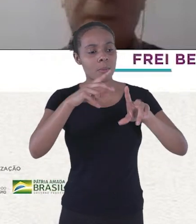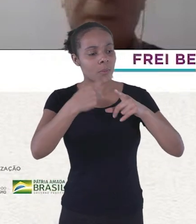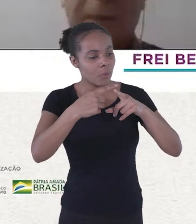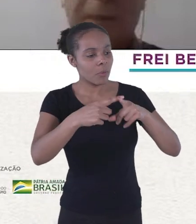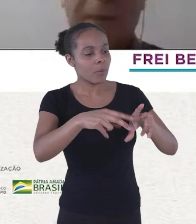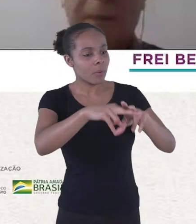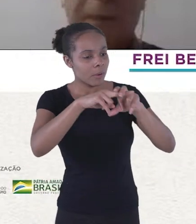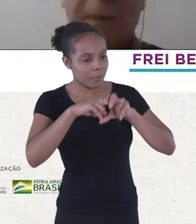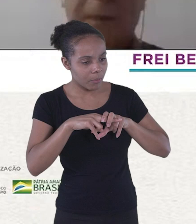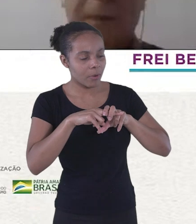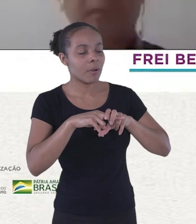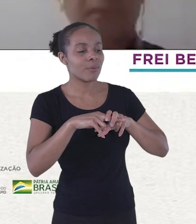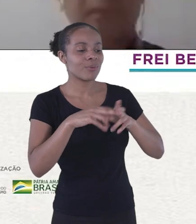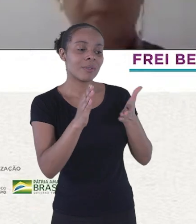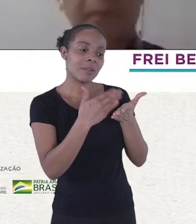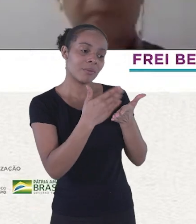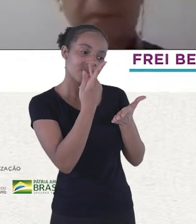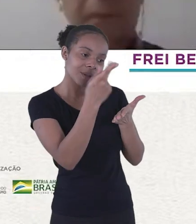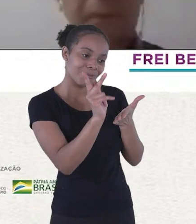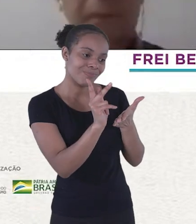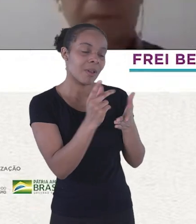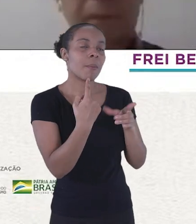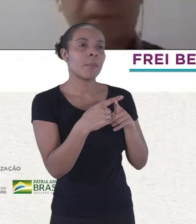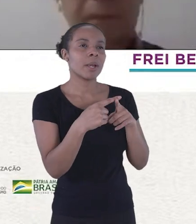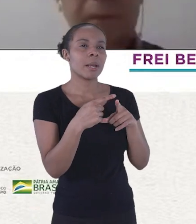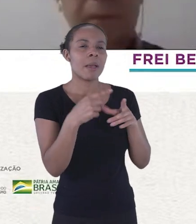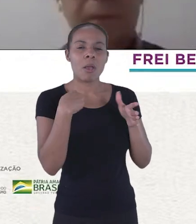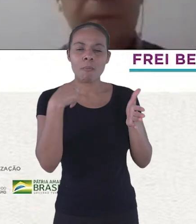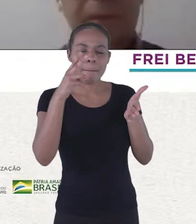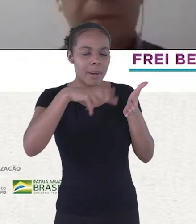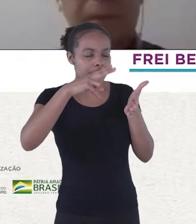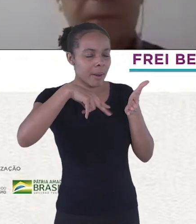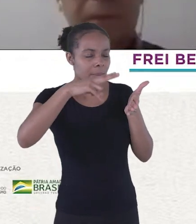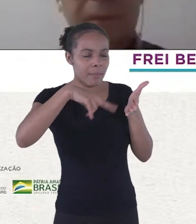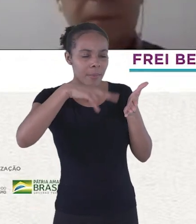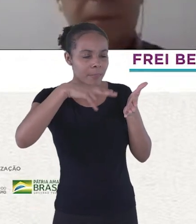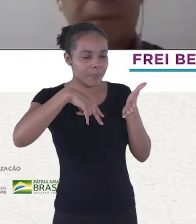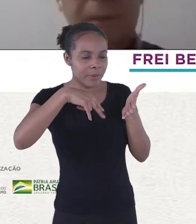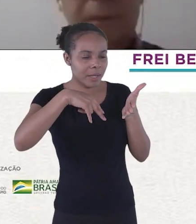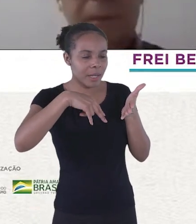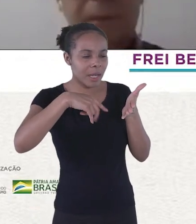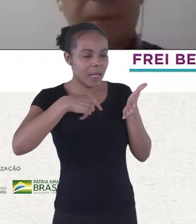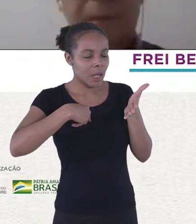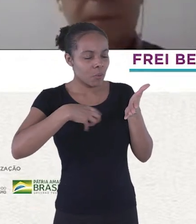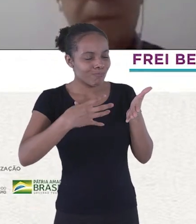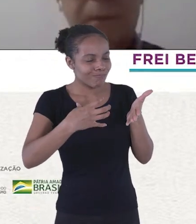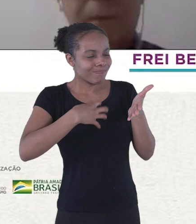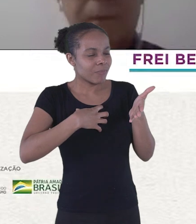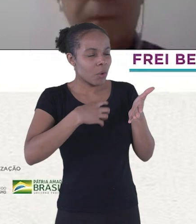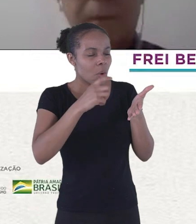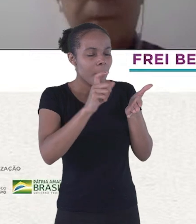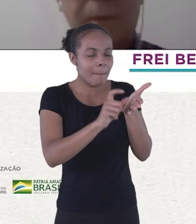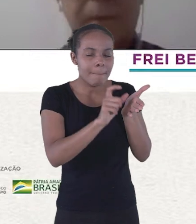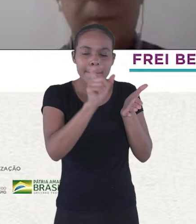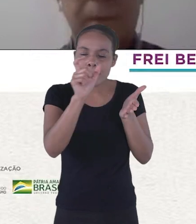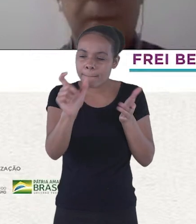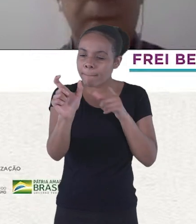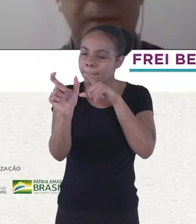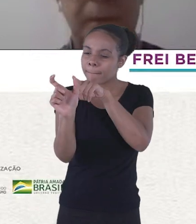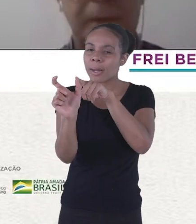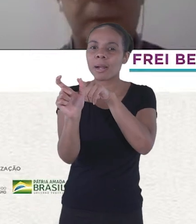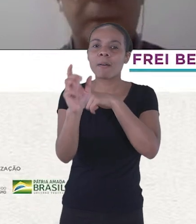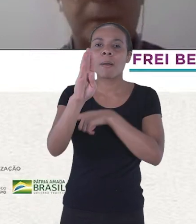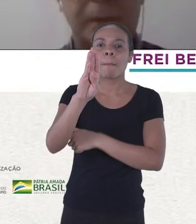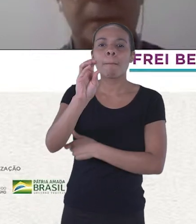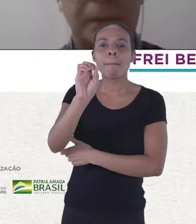li, ficou uma palavra. A palavra chama-se bondade. Ficou muito forte essa